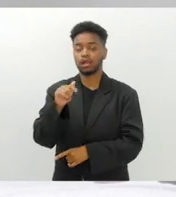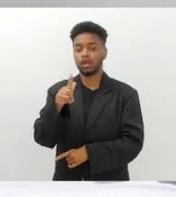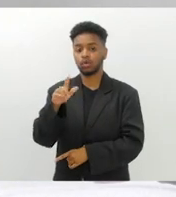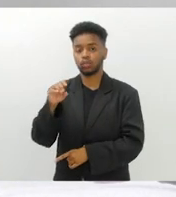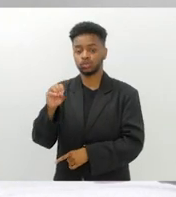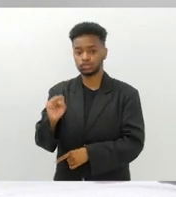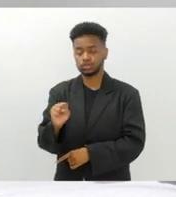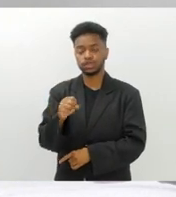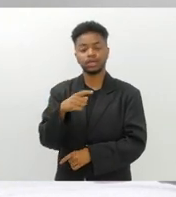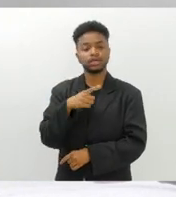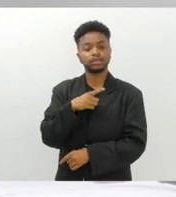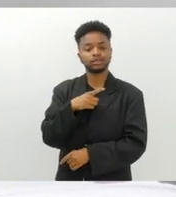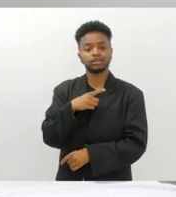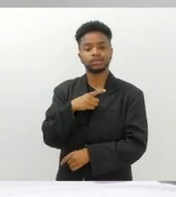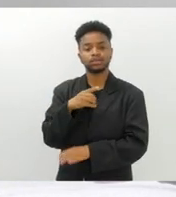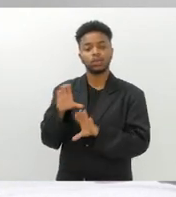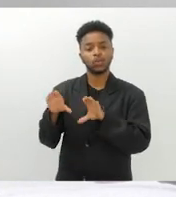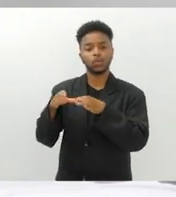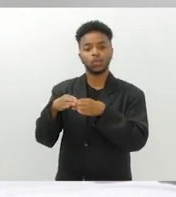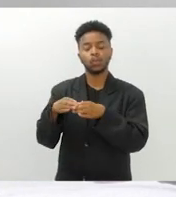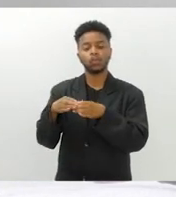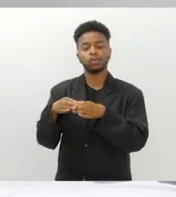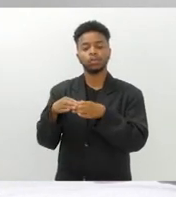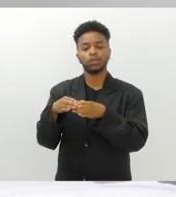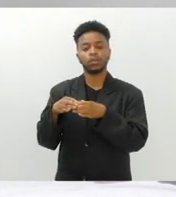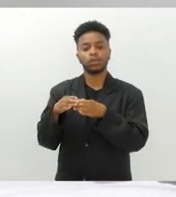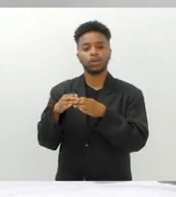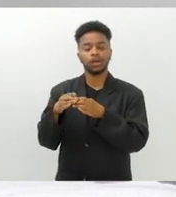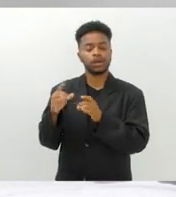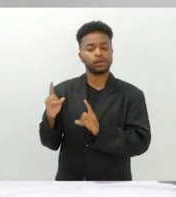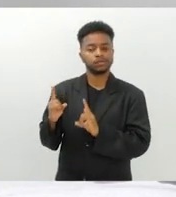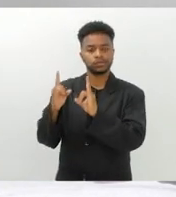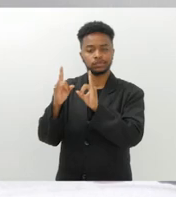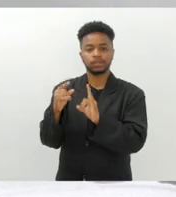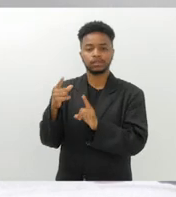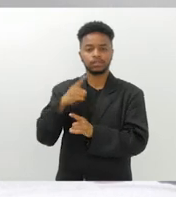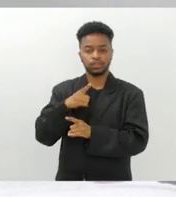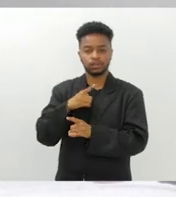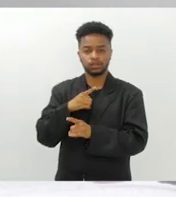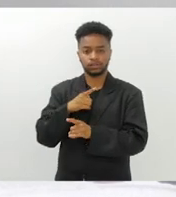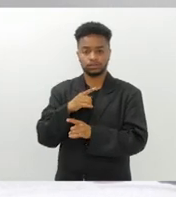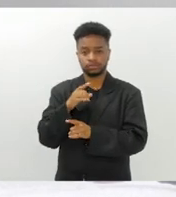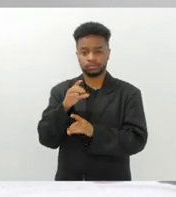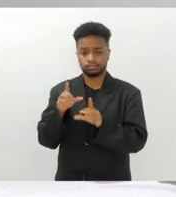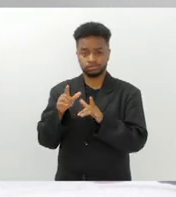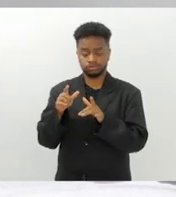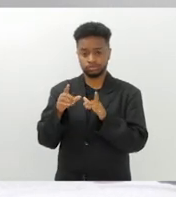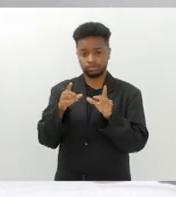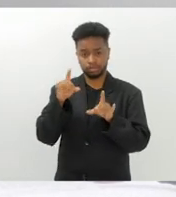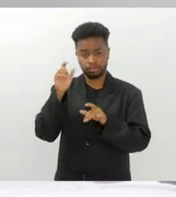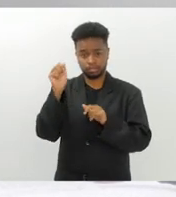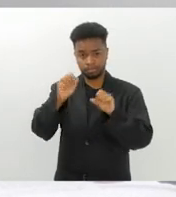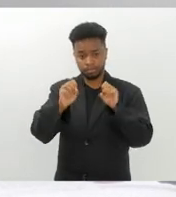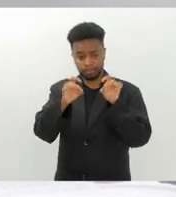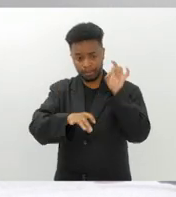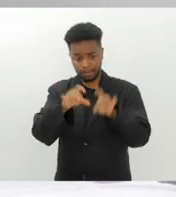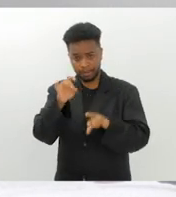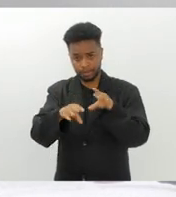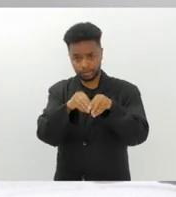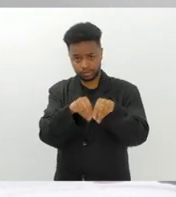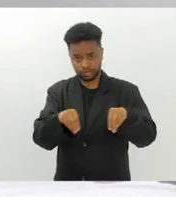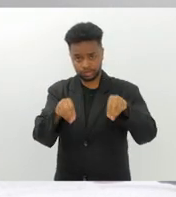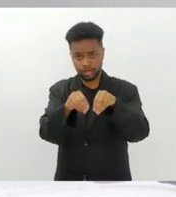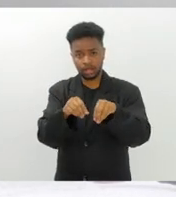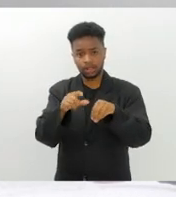a especulação imobiliária estava aterrando, estava drenando uma lagoa chamada Jacarepiá, Esse nome diz que no